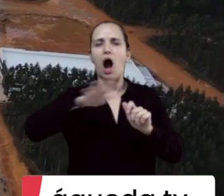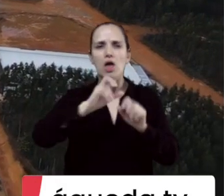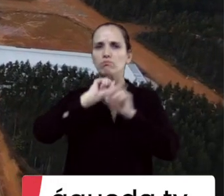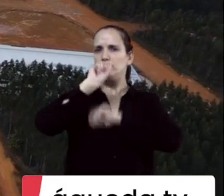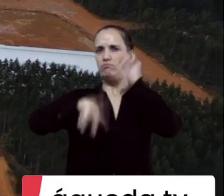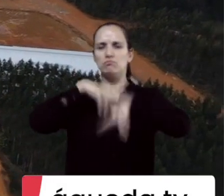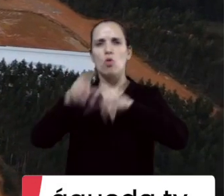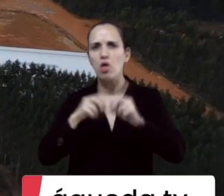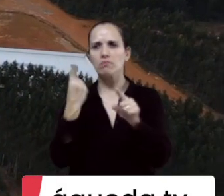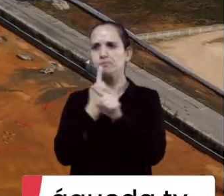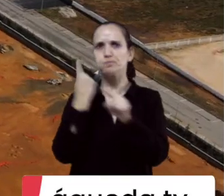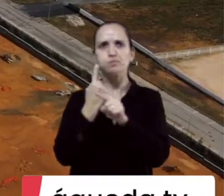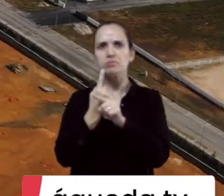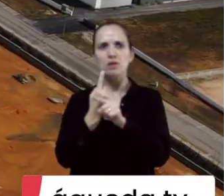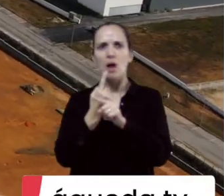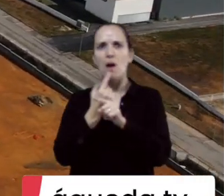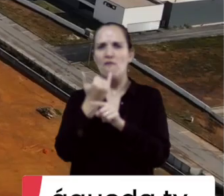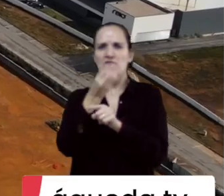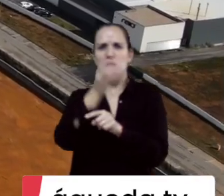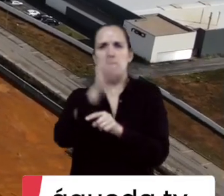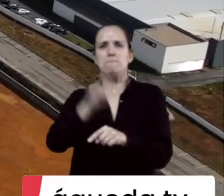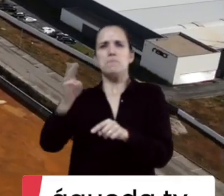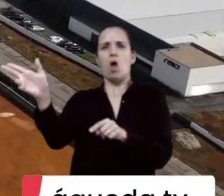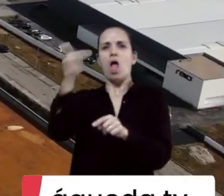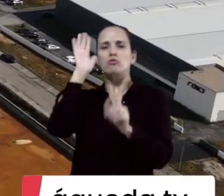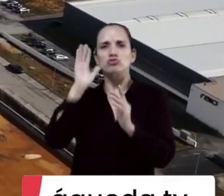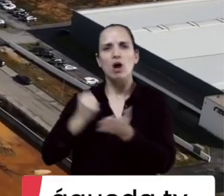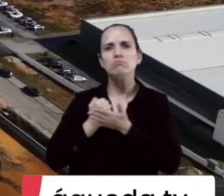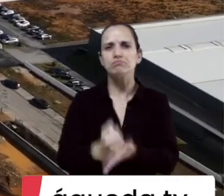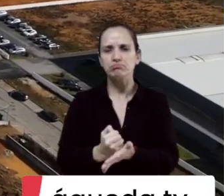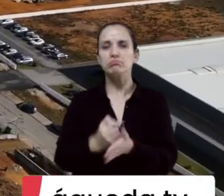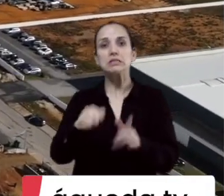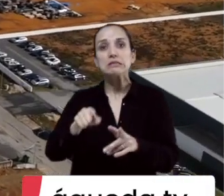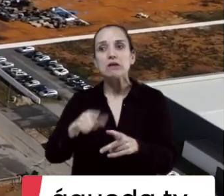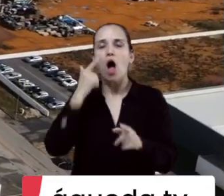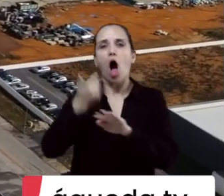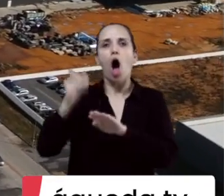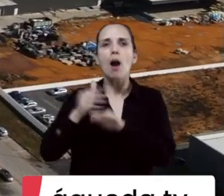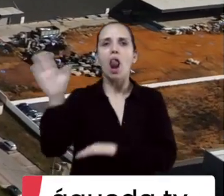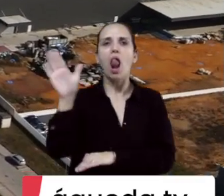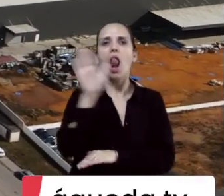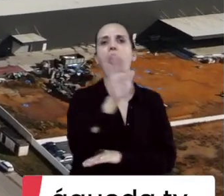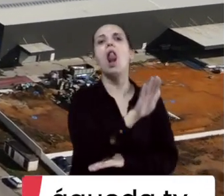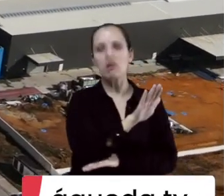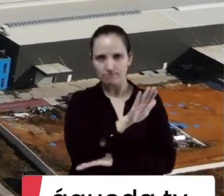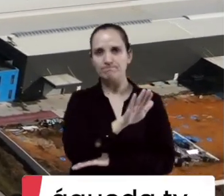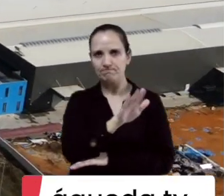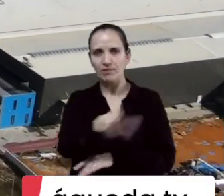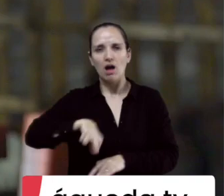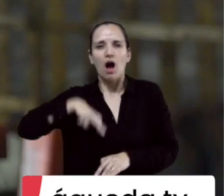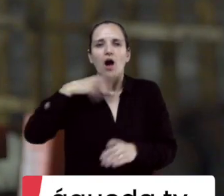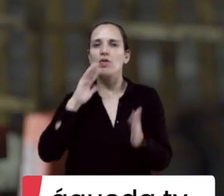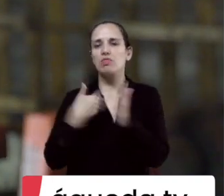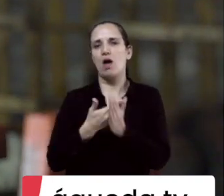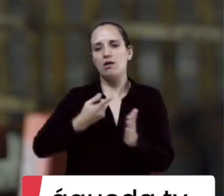nova geração, numa intervenção de mais de 20 milhões de euros. Tudo isto são obras que estamos a fazer e investimentos que enriquecem o